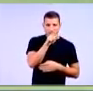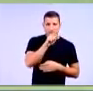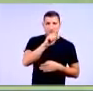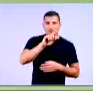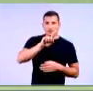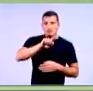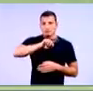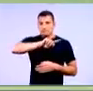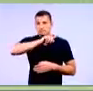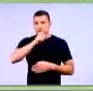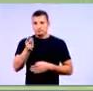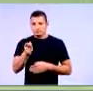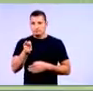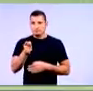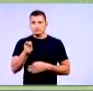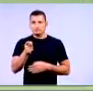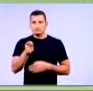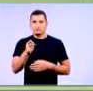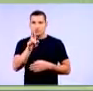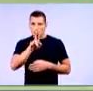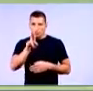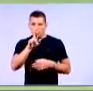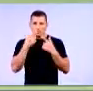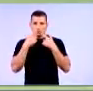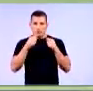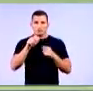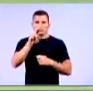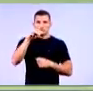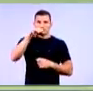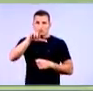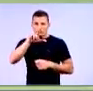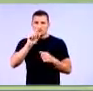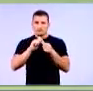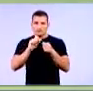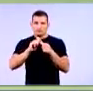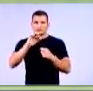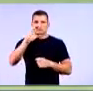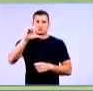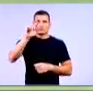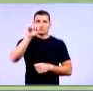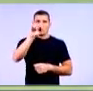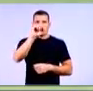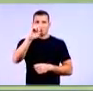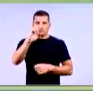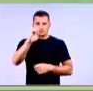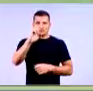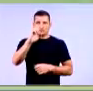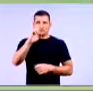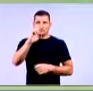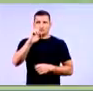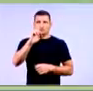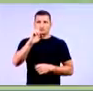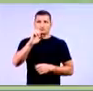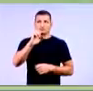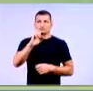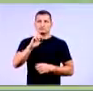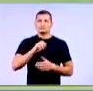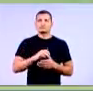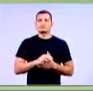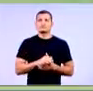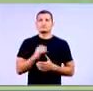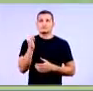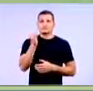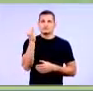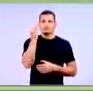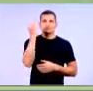né, através da linguagem UML, o diagrama de classe. Bem, aqui esse segundo item não é tão importante. O que é importante frisar